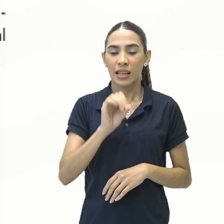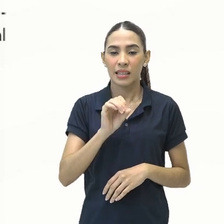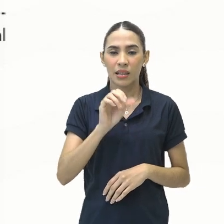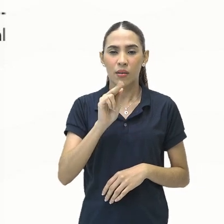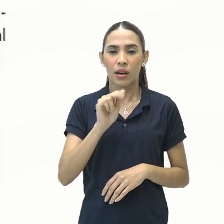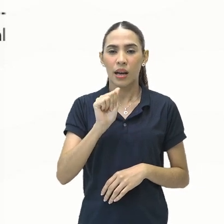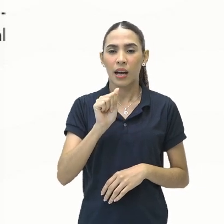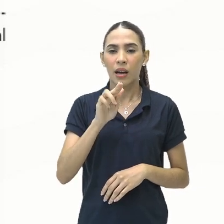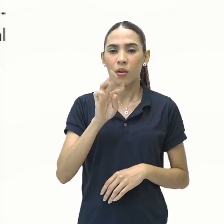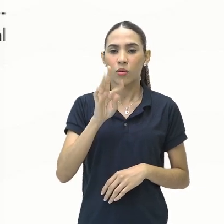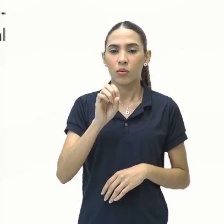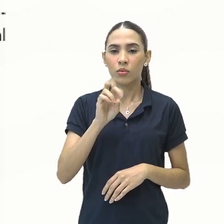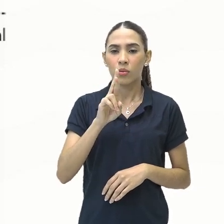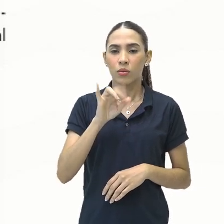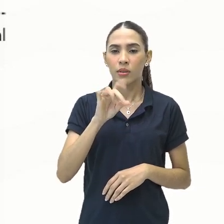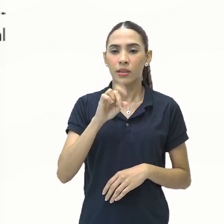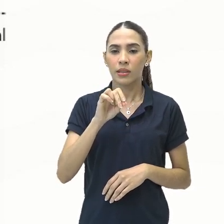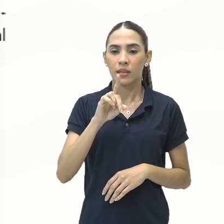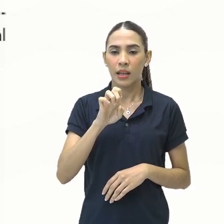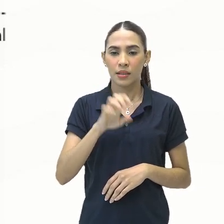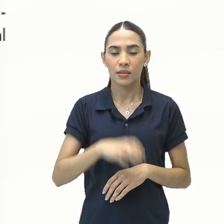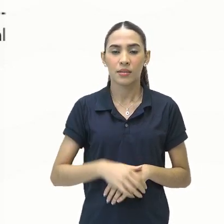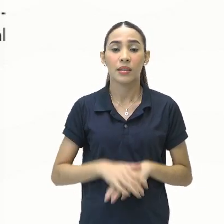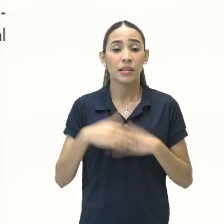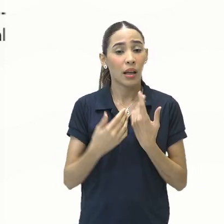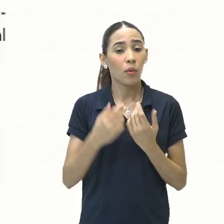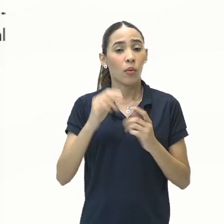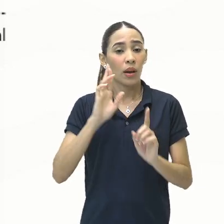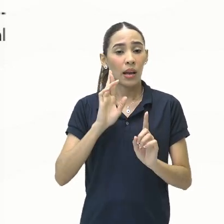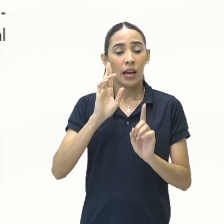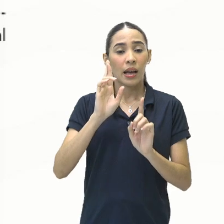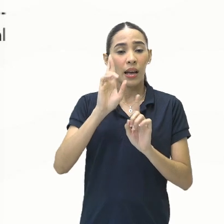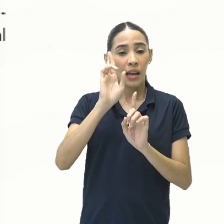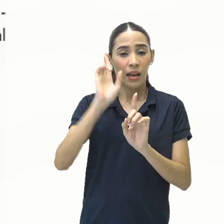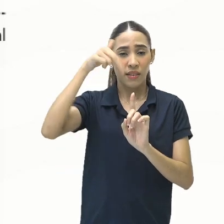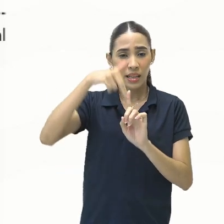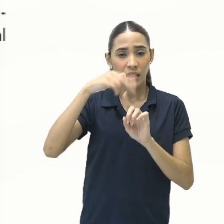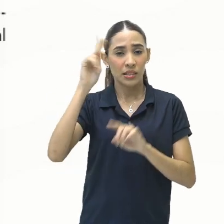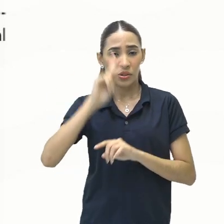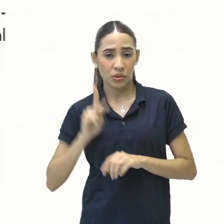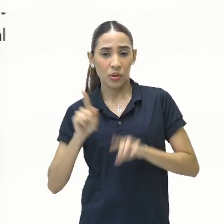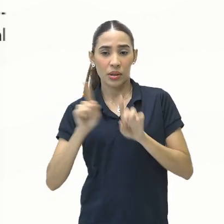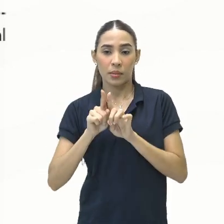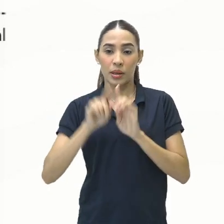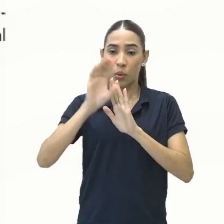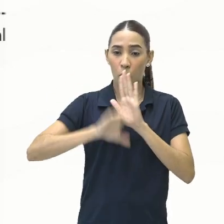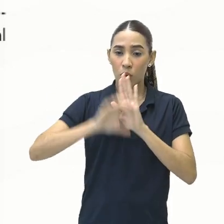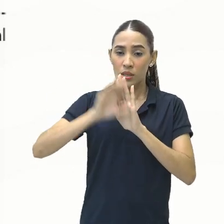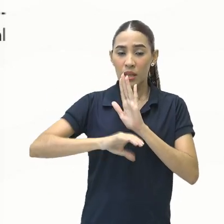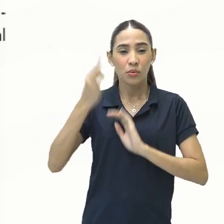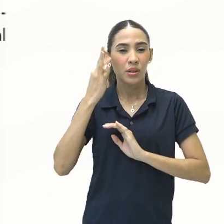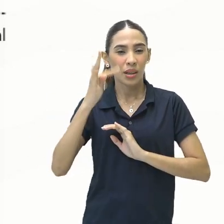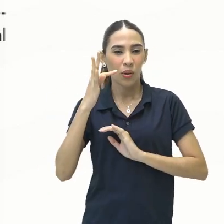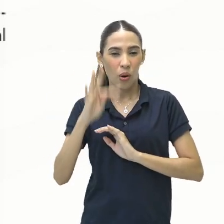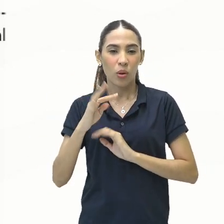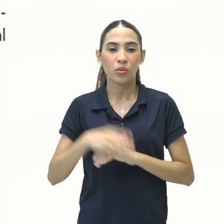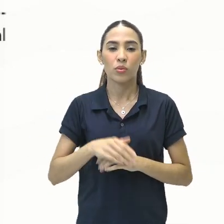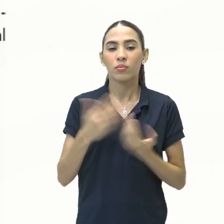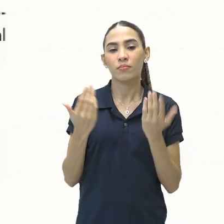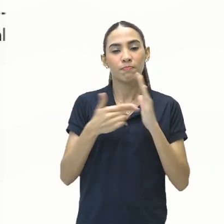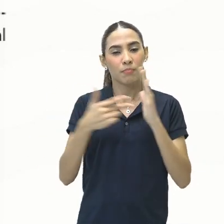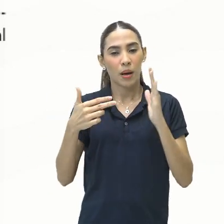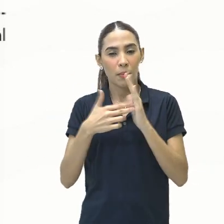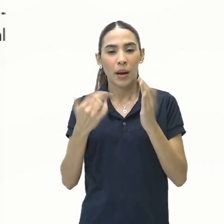argumentos de autoridade? Pois é. Referências históricas, conceitos teóricos consagrados, notícias publicadas em